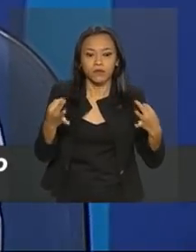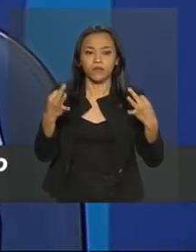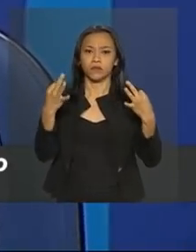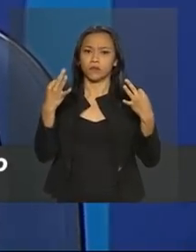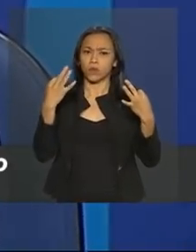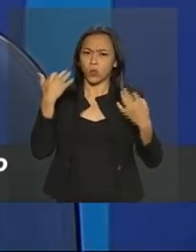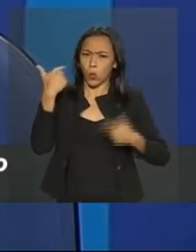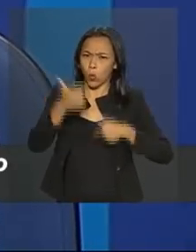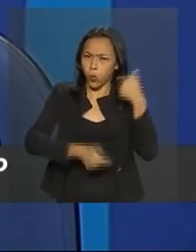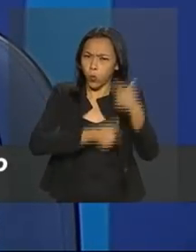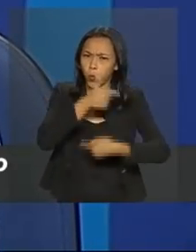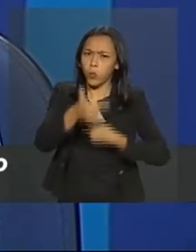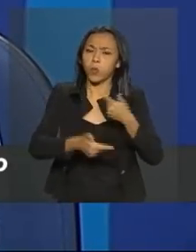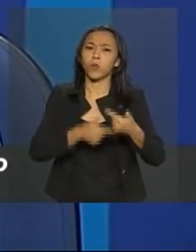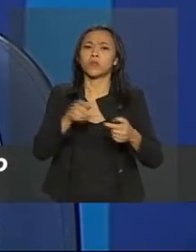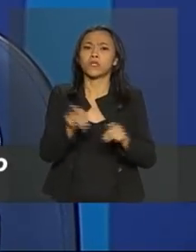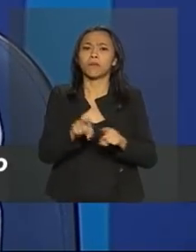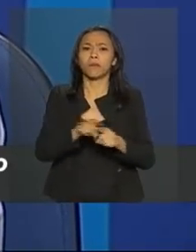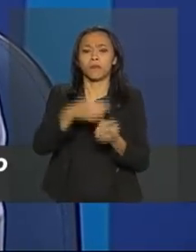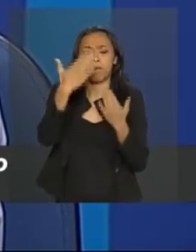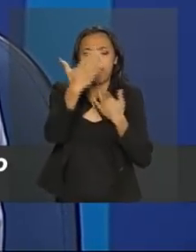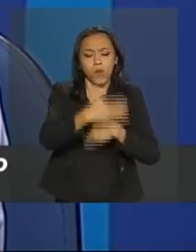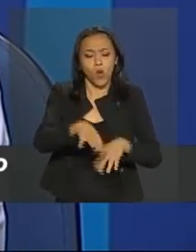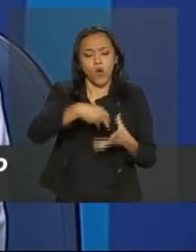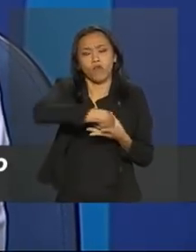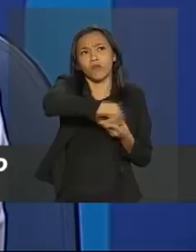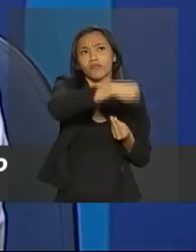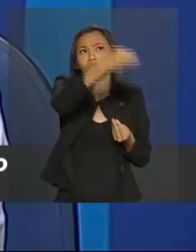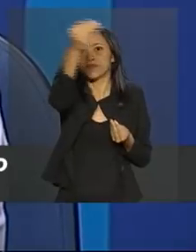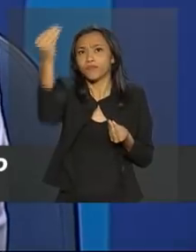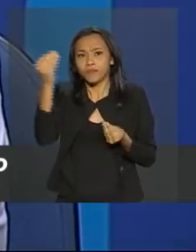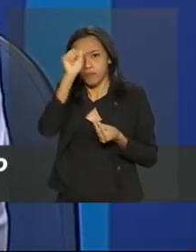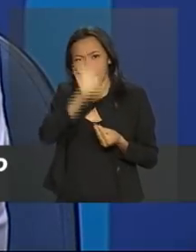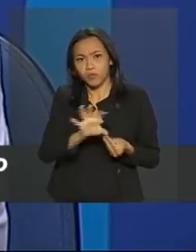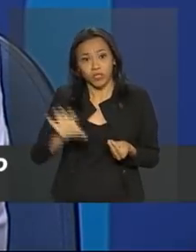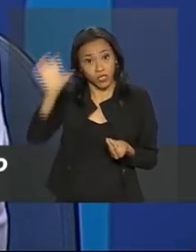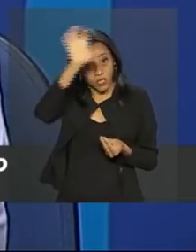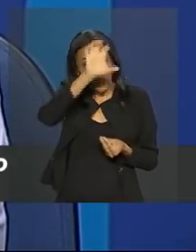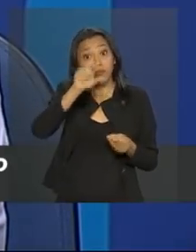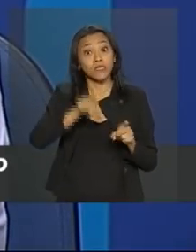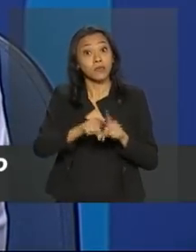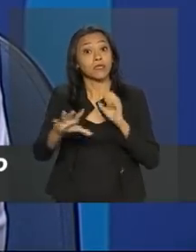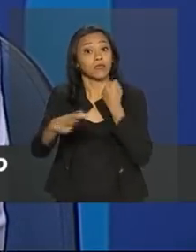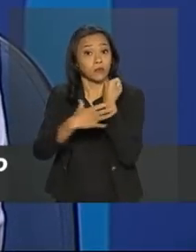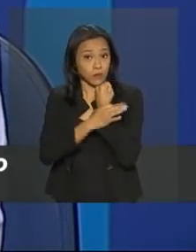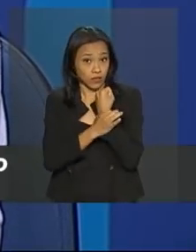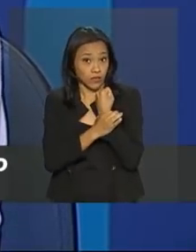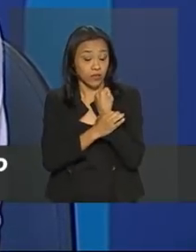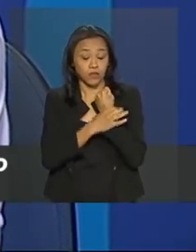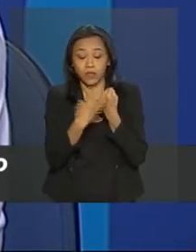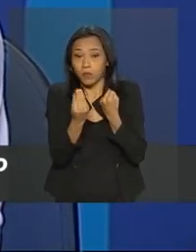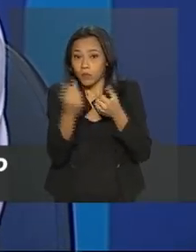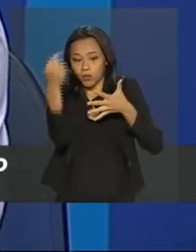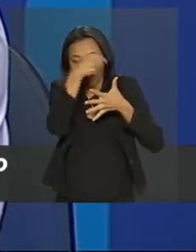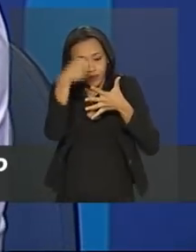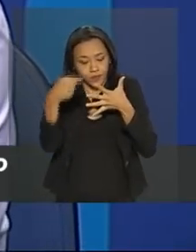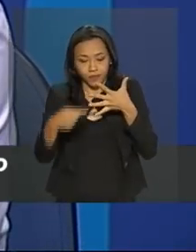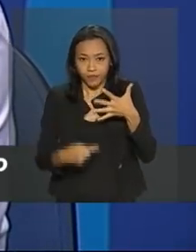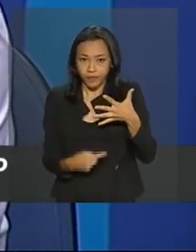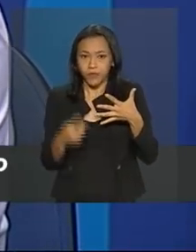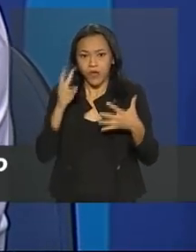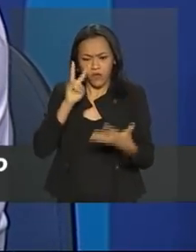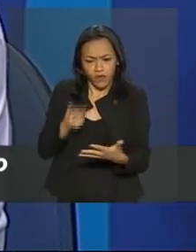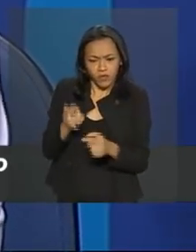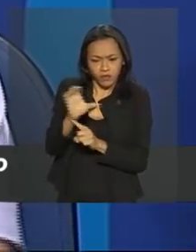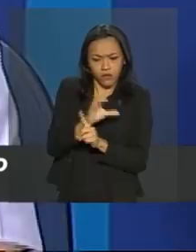e distribuição de prova de segurança então nós é nós temos aqui eu vejo pelo calendário